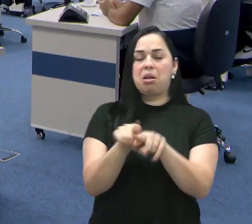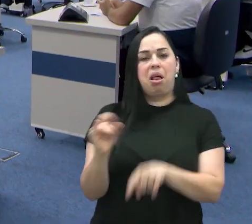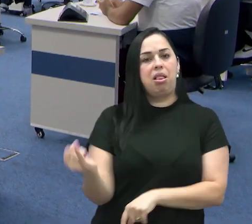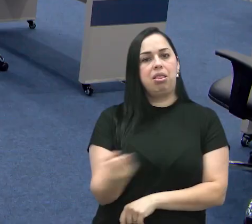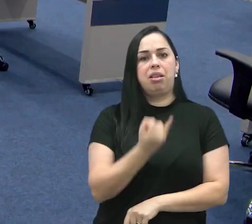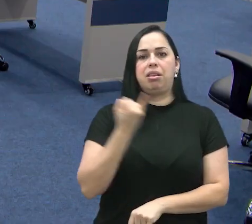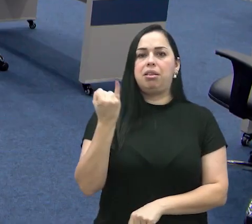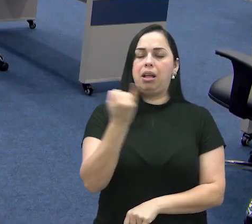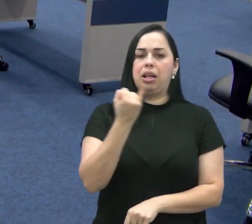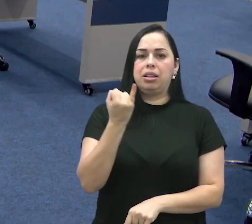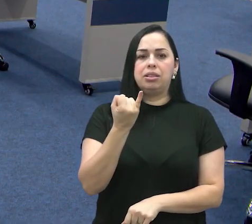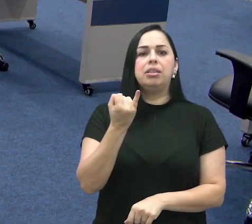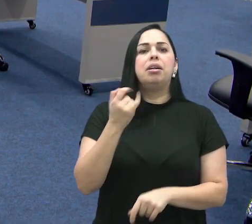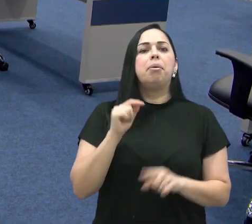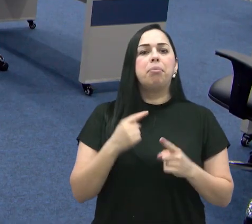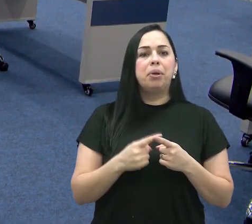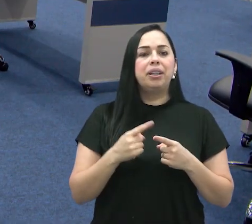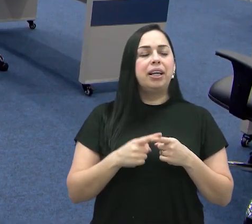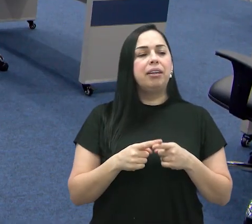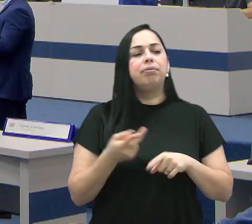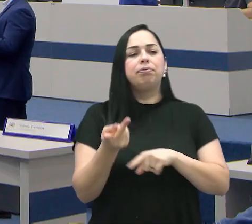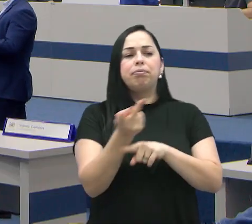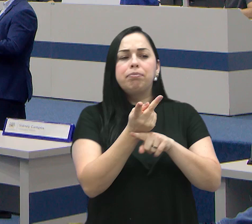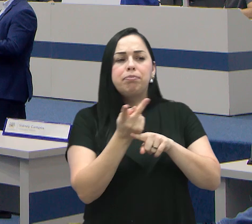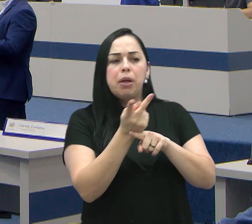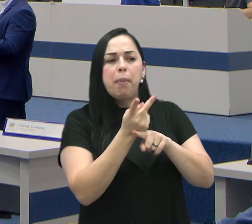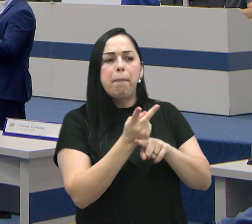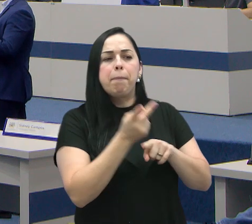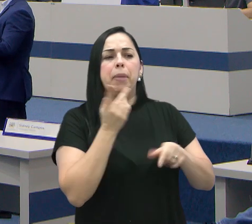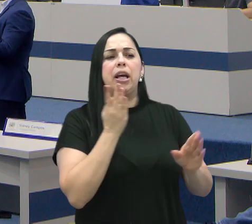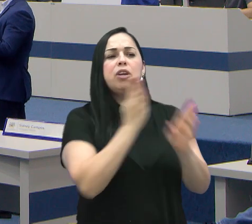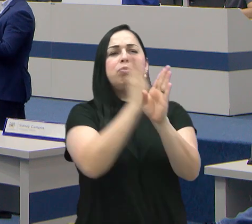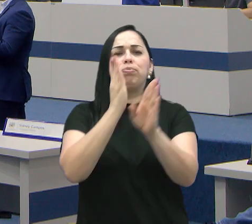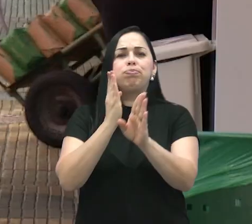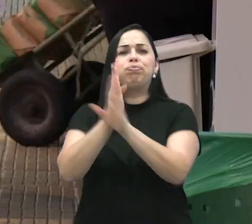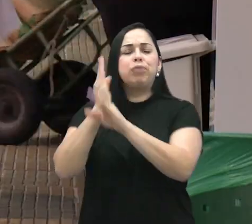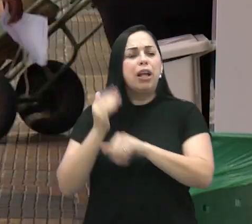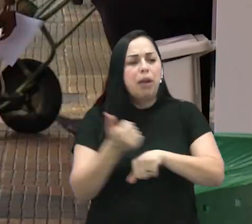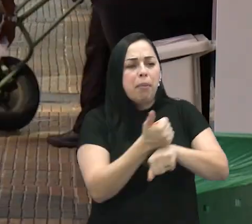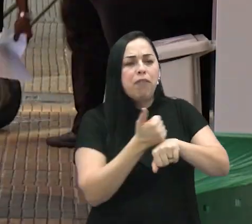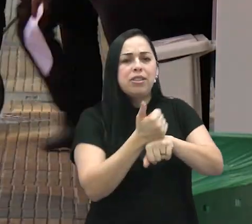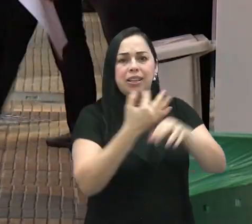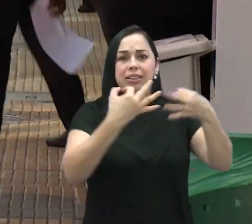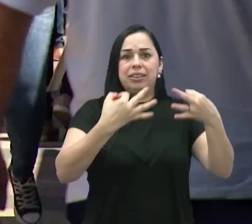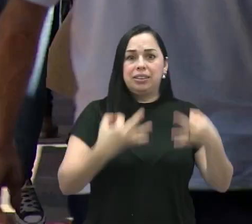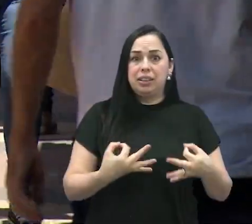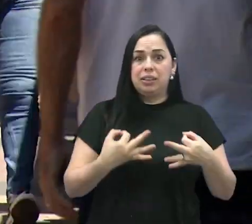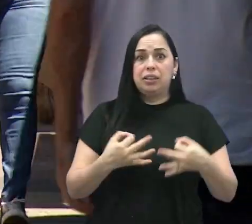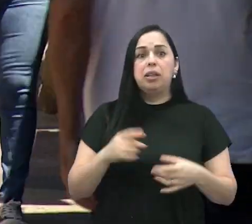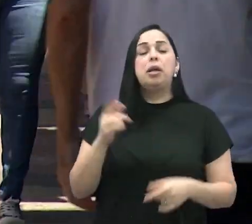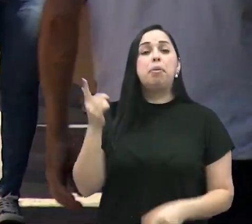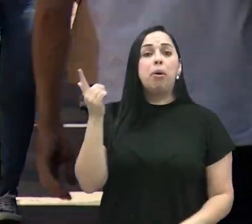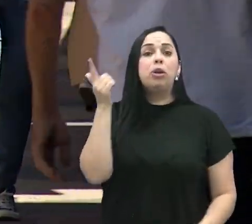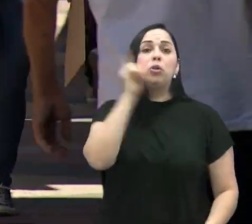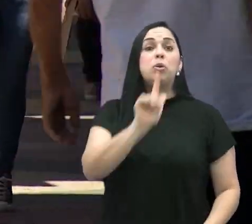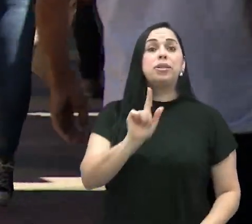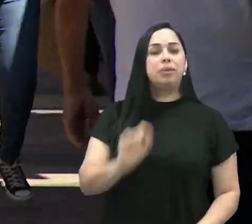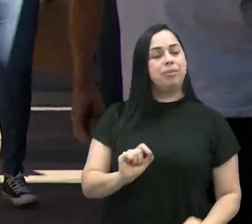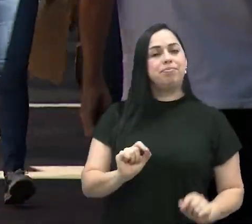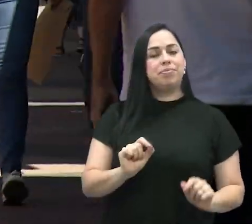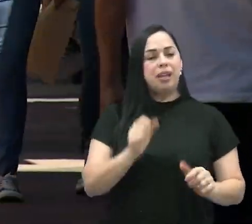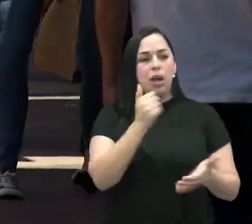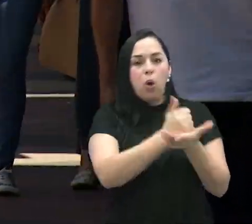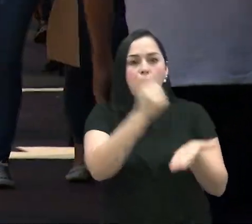a ASECRE é fundamental para facilitar a busca por mão de obra qualificada. Essa troca de experiências pode ampliar as contratações